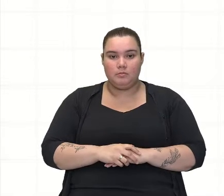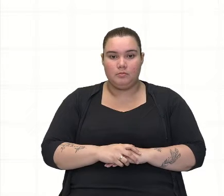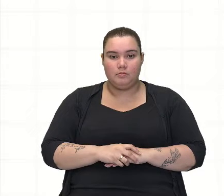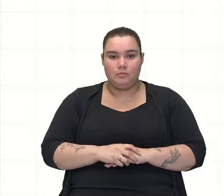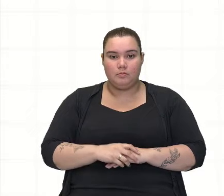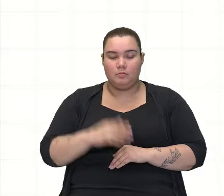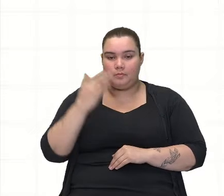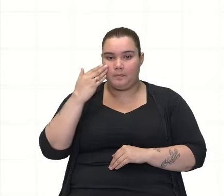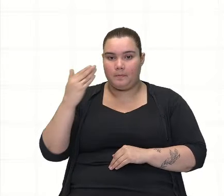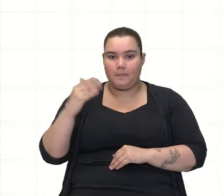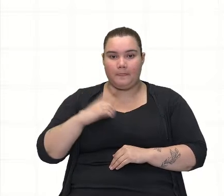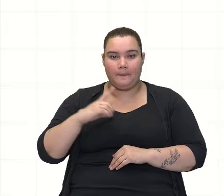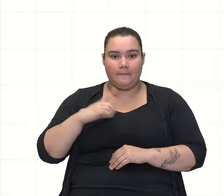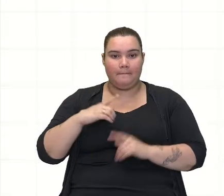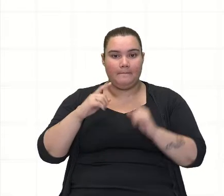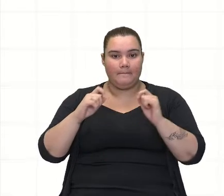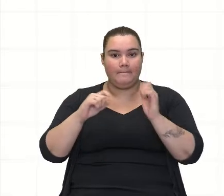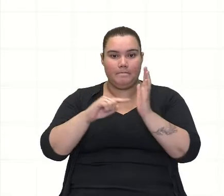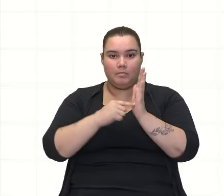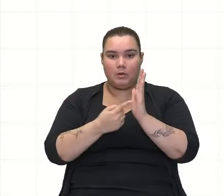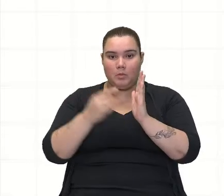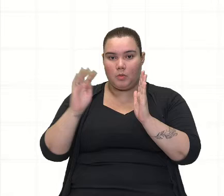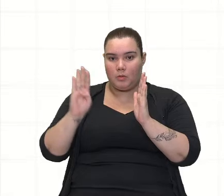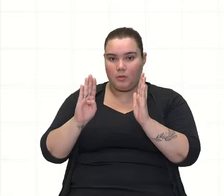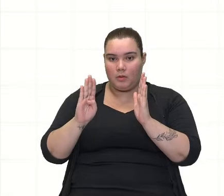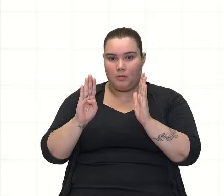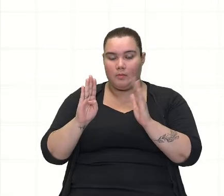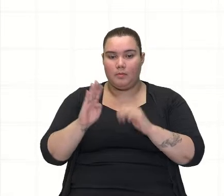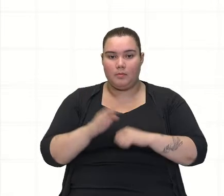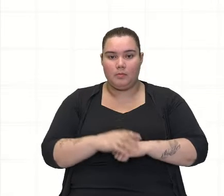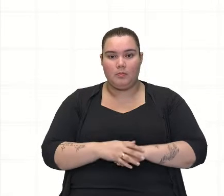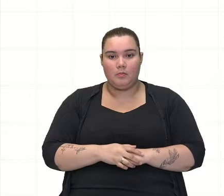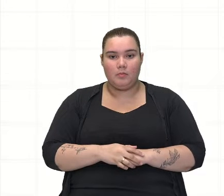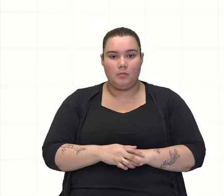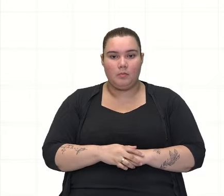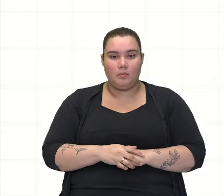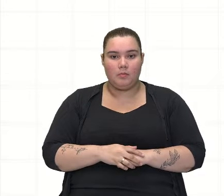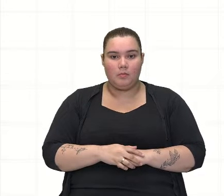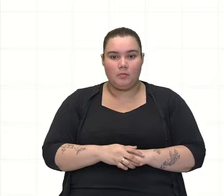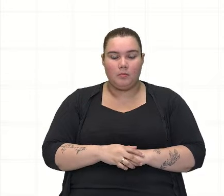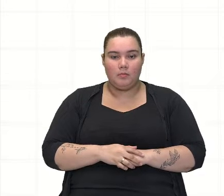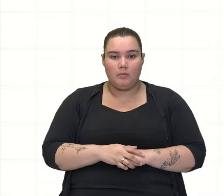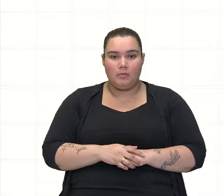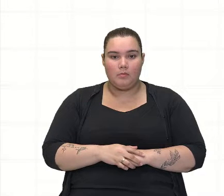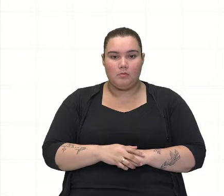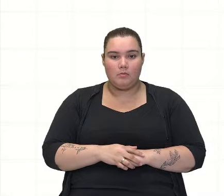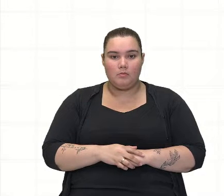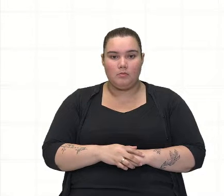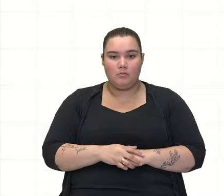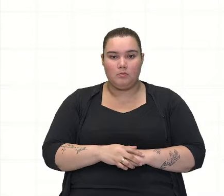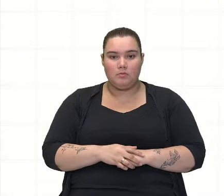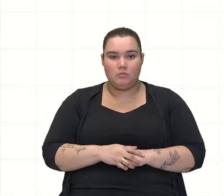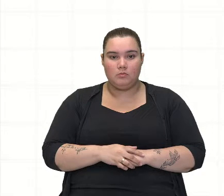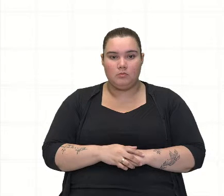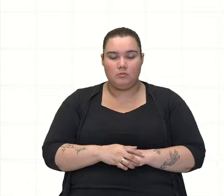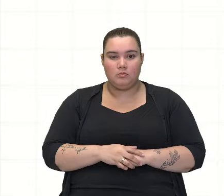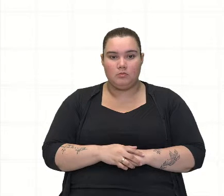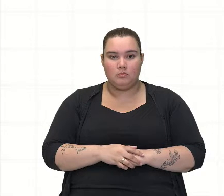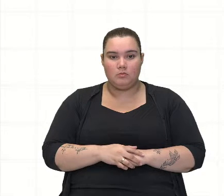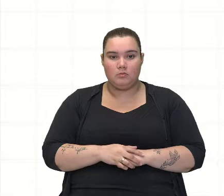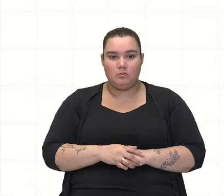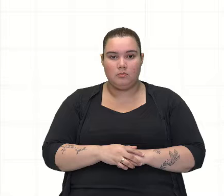Nós temos aqui que o ponto B, ele é